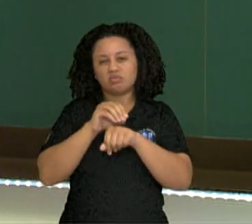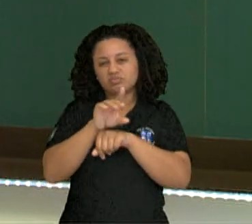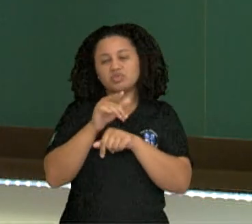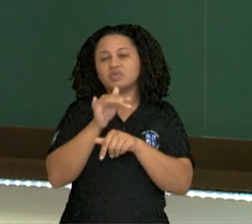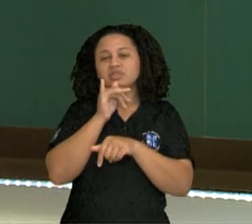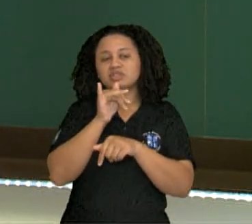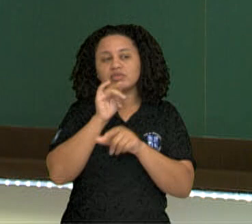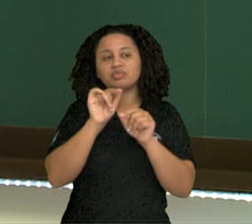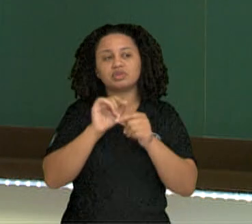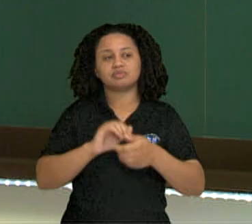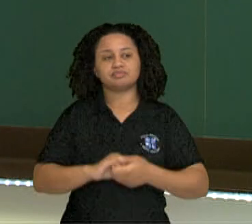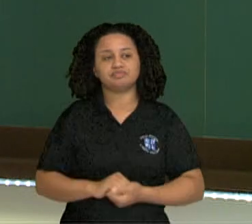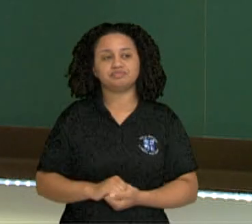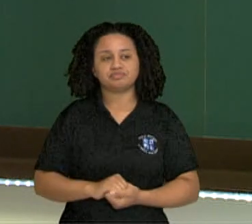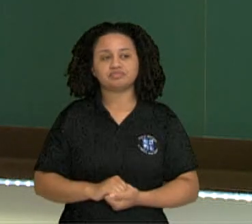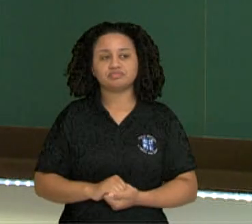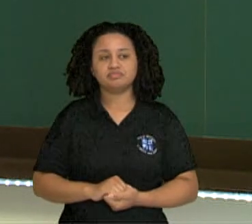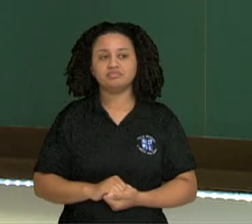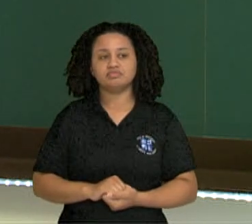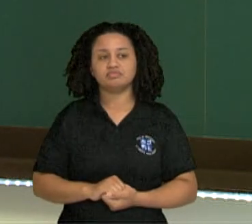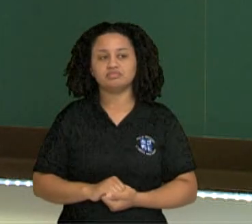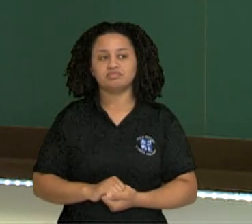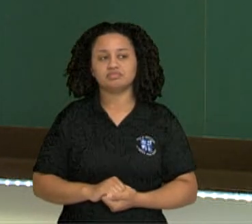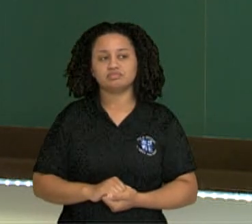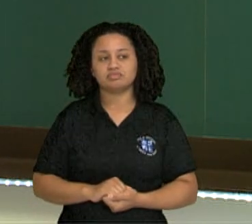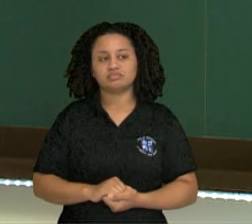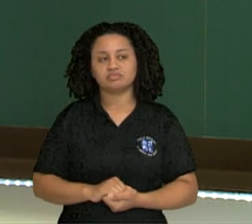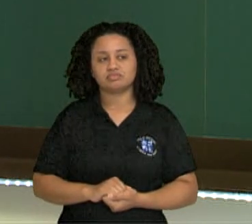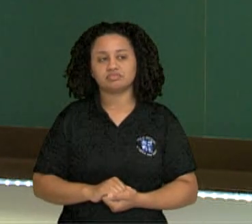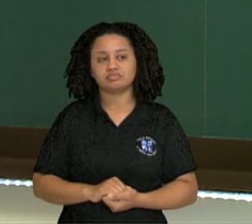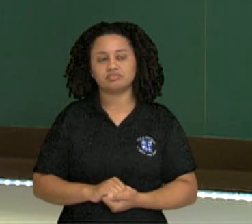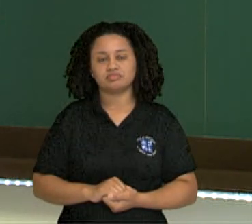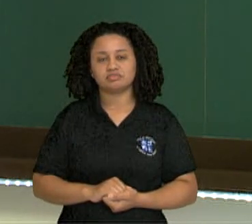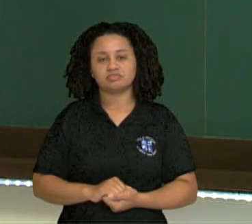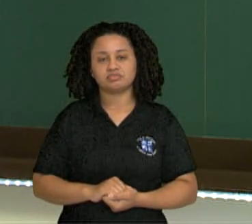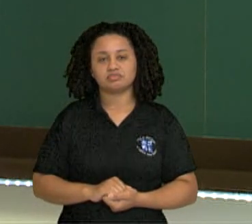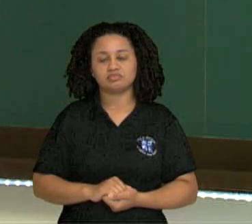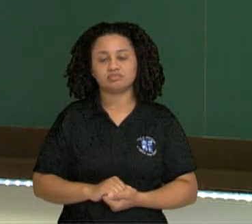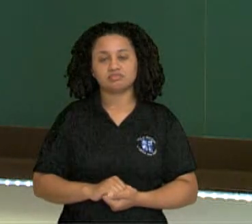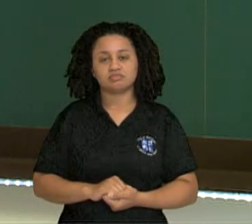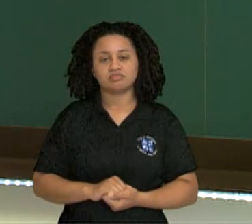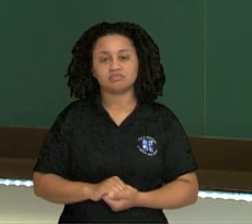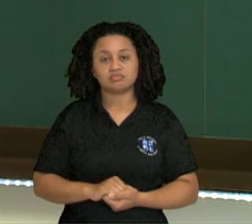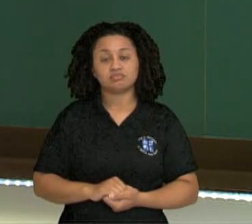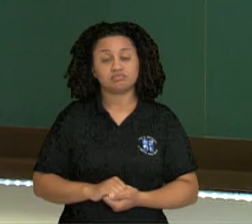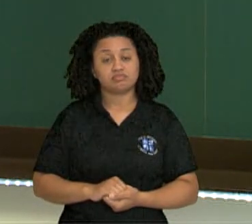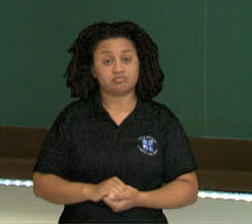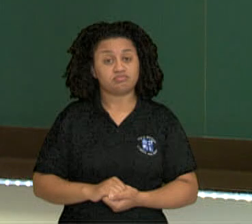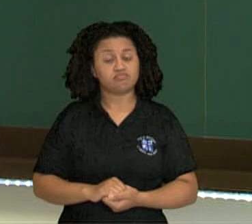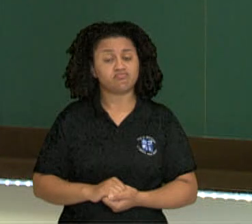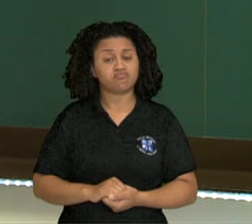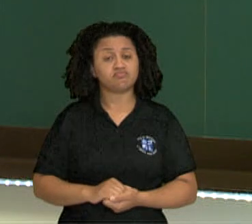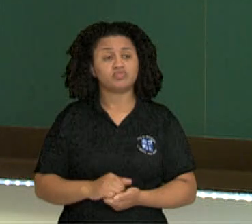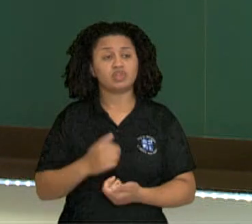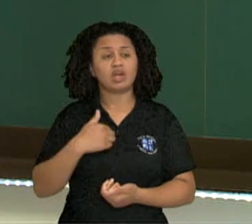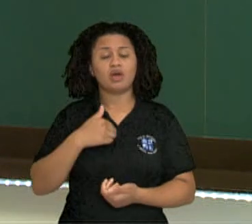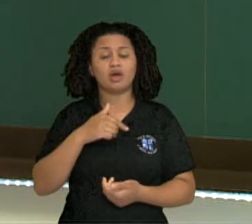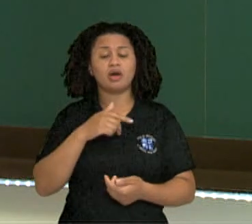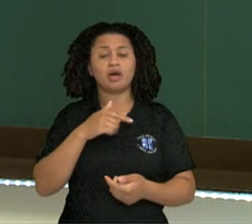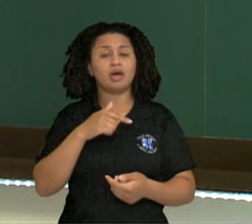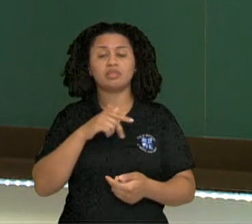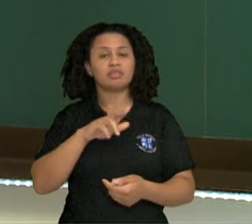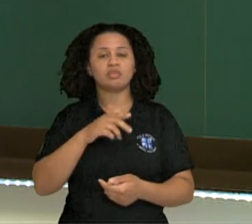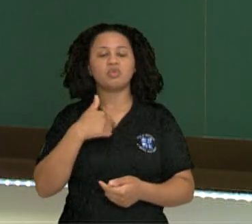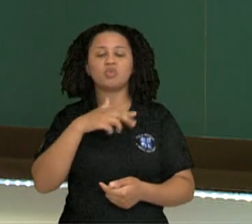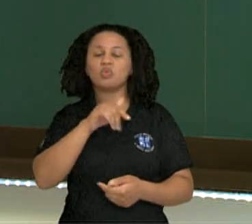exemplo. Nunca percas os momentos em família para estar delante de uma pantalla, para estar diante de uma tela. Não